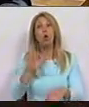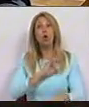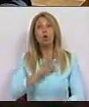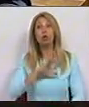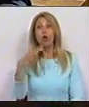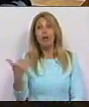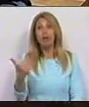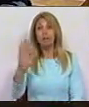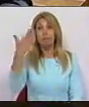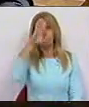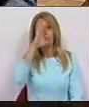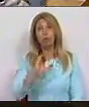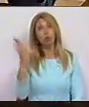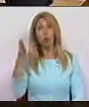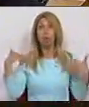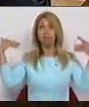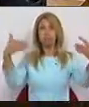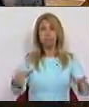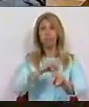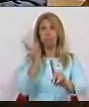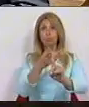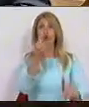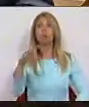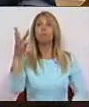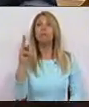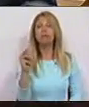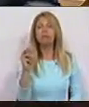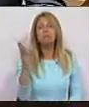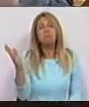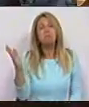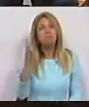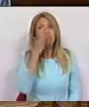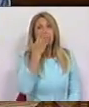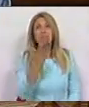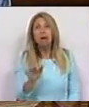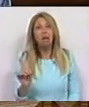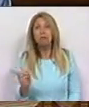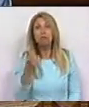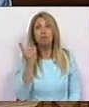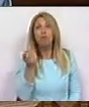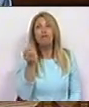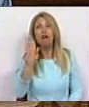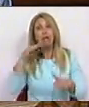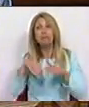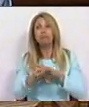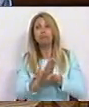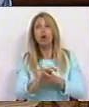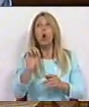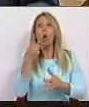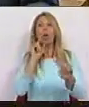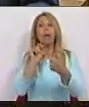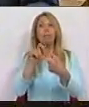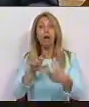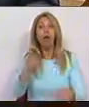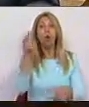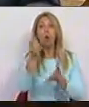se demitiu em 2013. Mas, pois visto, não foi fax, nem foi e-mail, nem SMS,